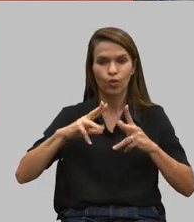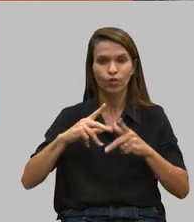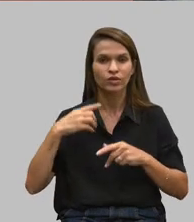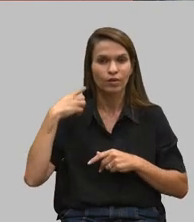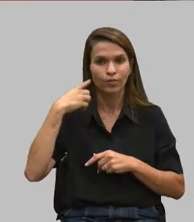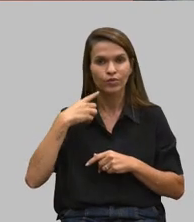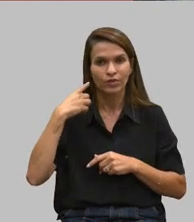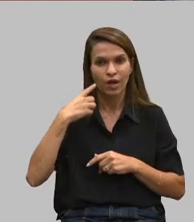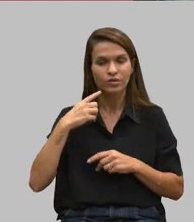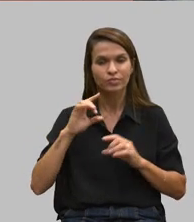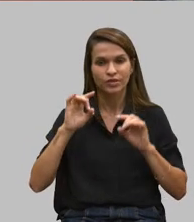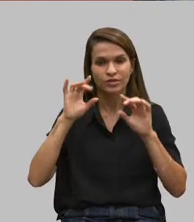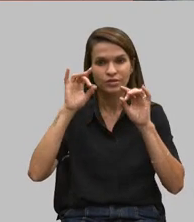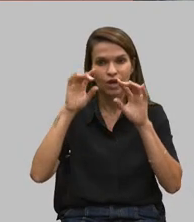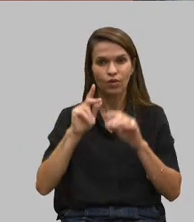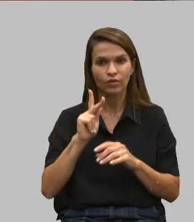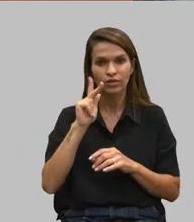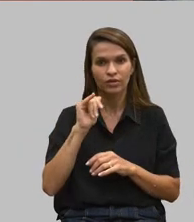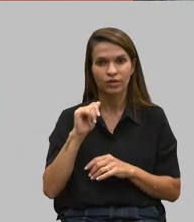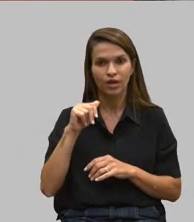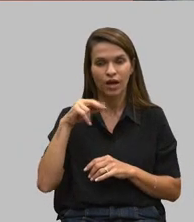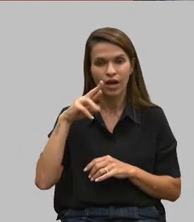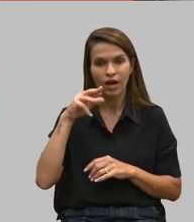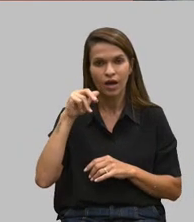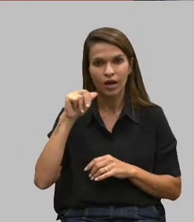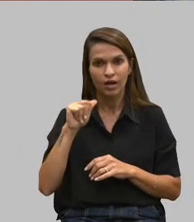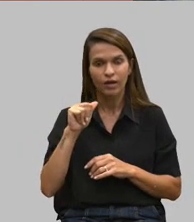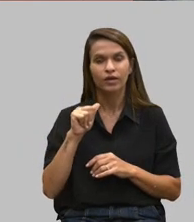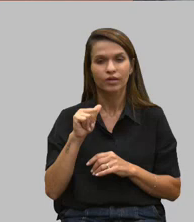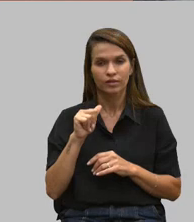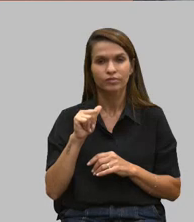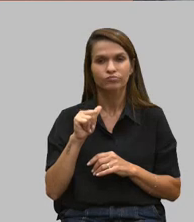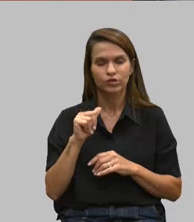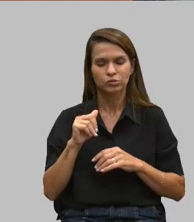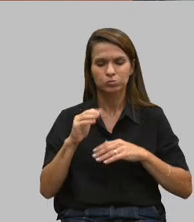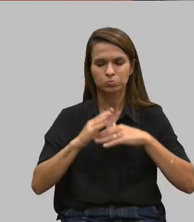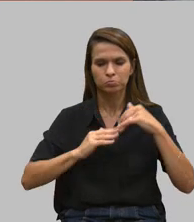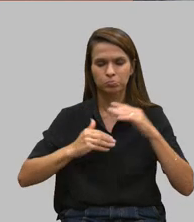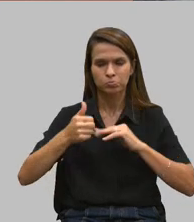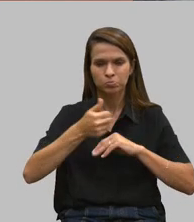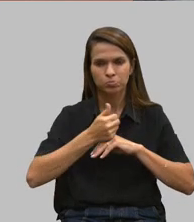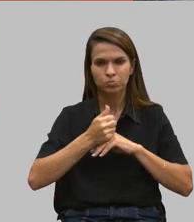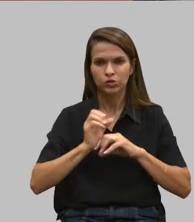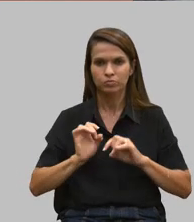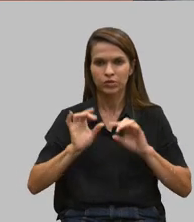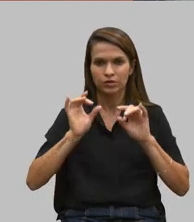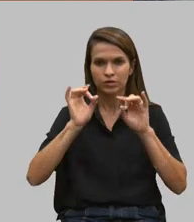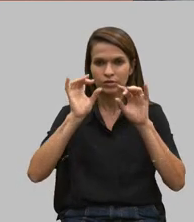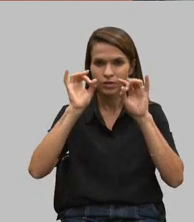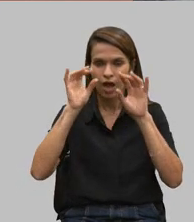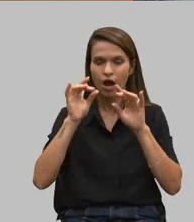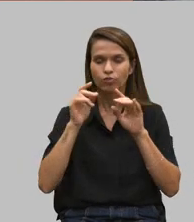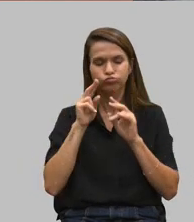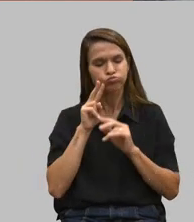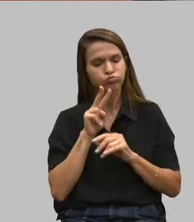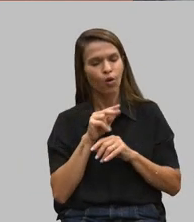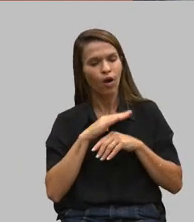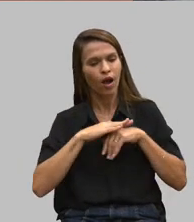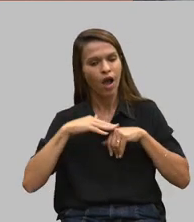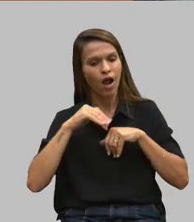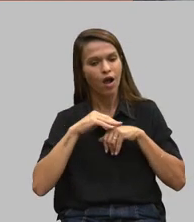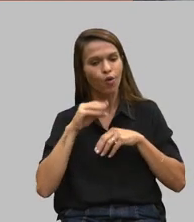deputada Quiara que se envereda aí nessa carreira de maneira muito especial com esse olhar carinhoso que cuidar das